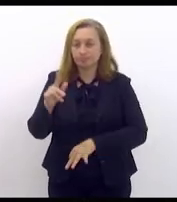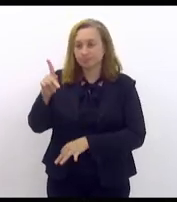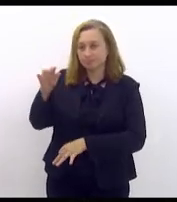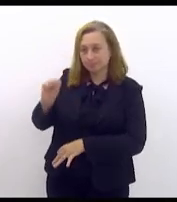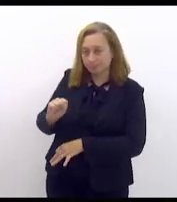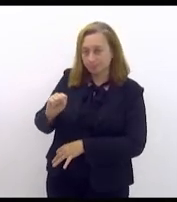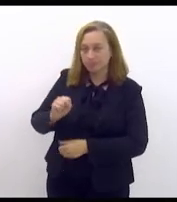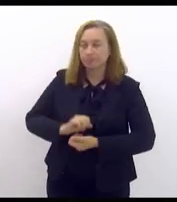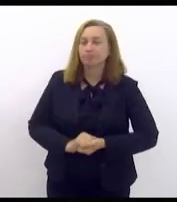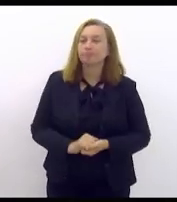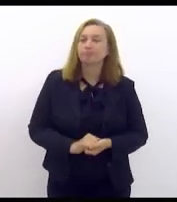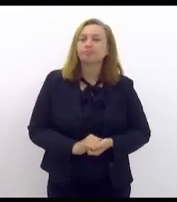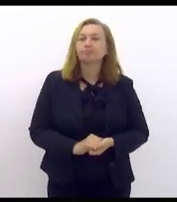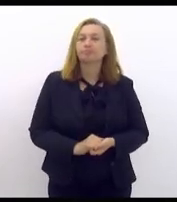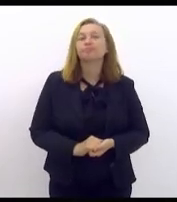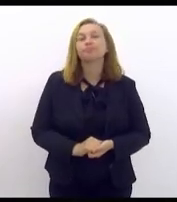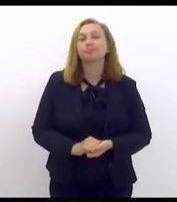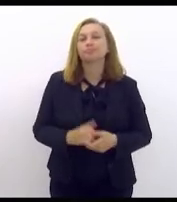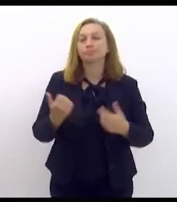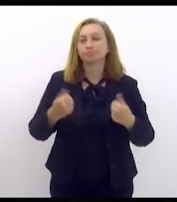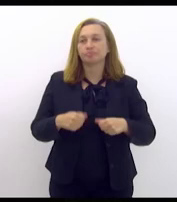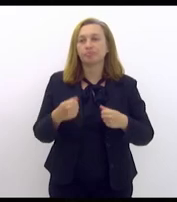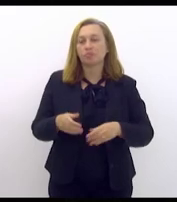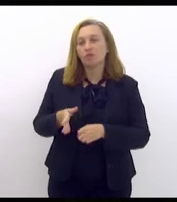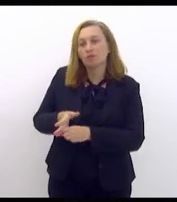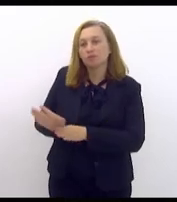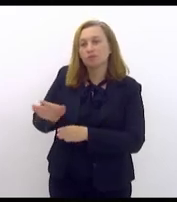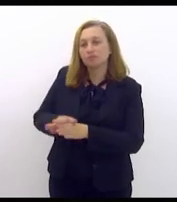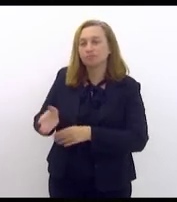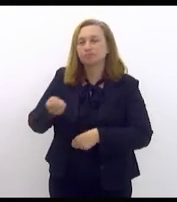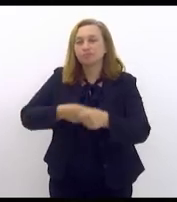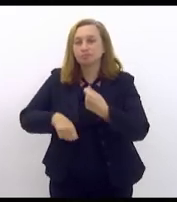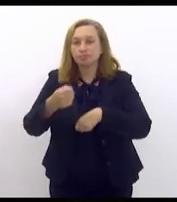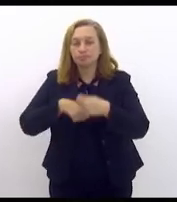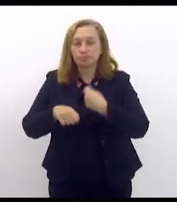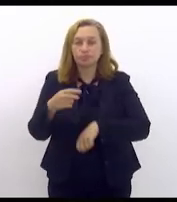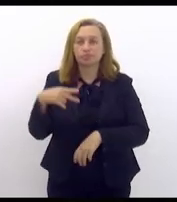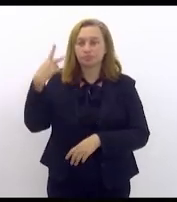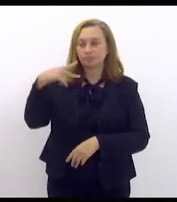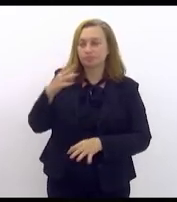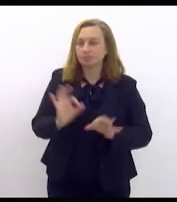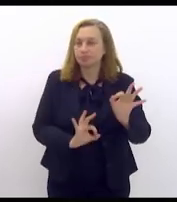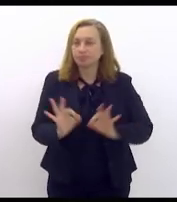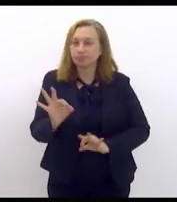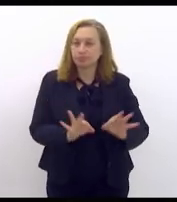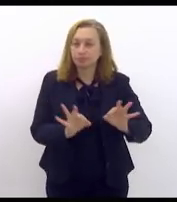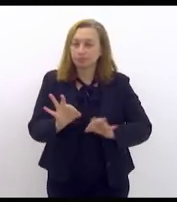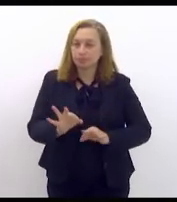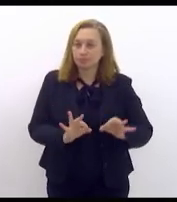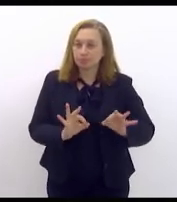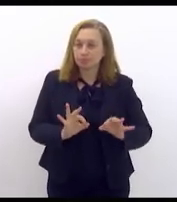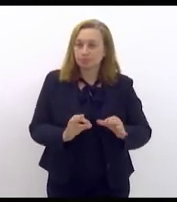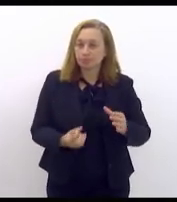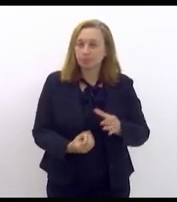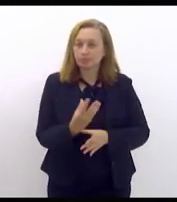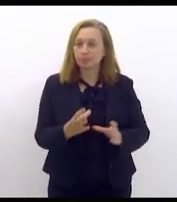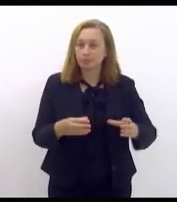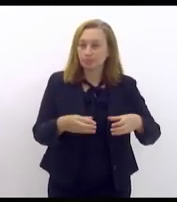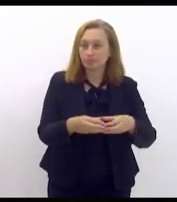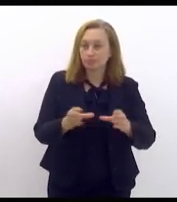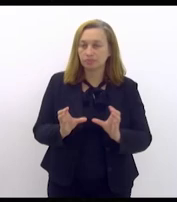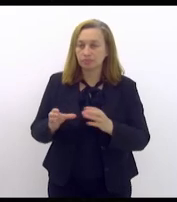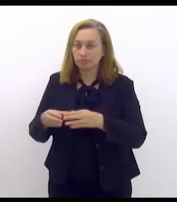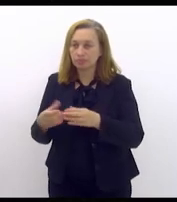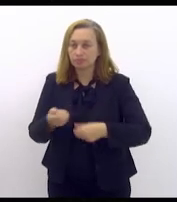instrumento indutor de política, deve ser um orientador econômico e político que organize e agrupe as vocações da